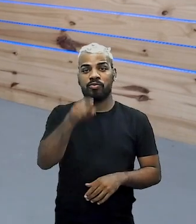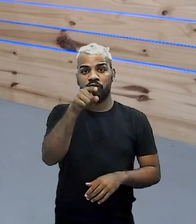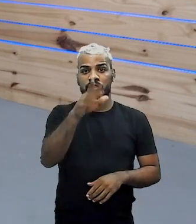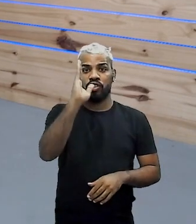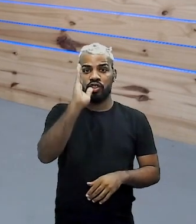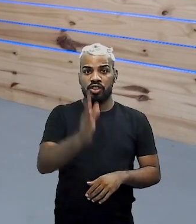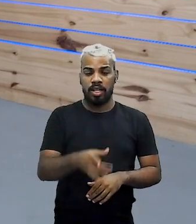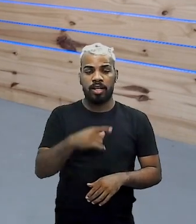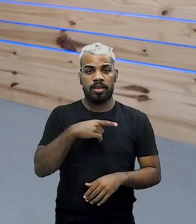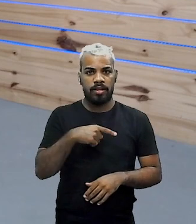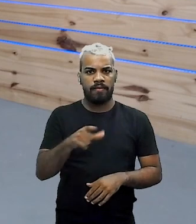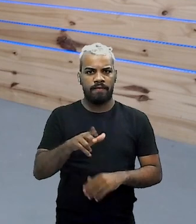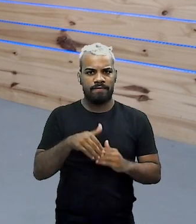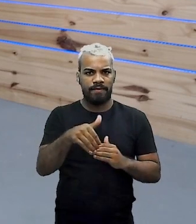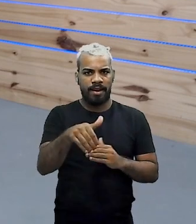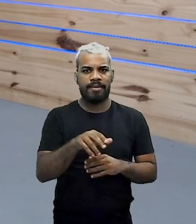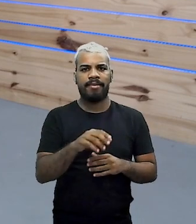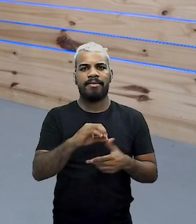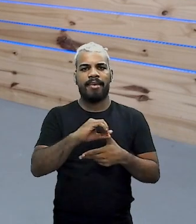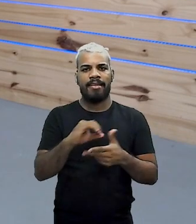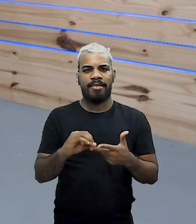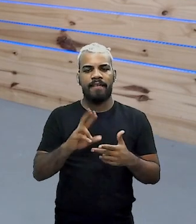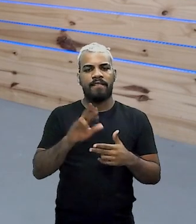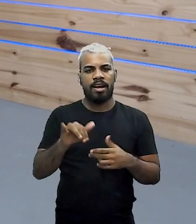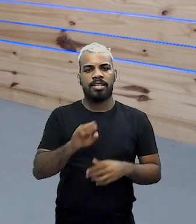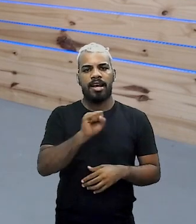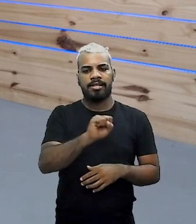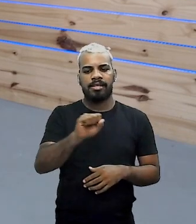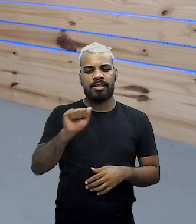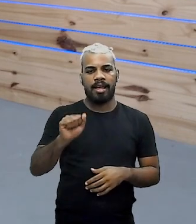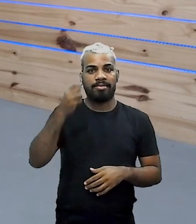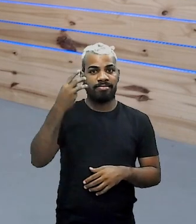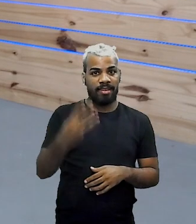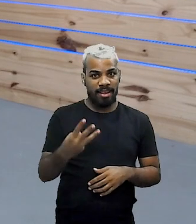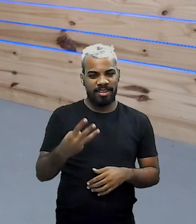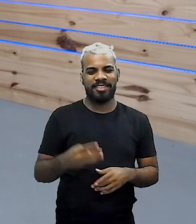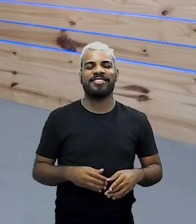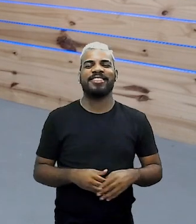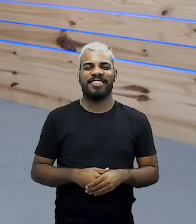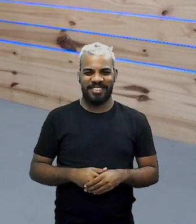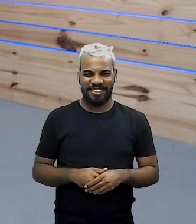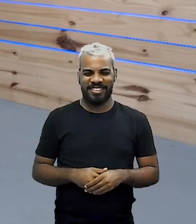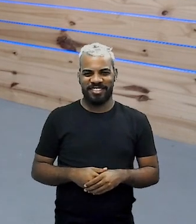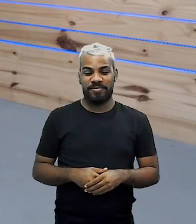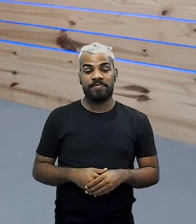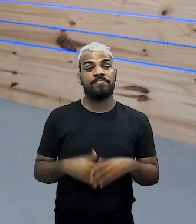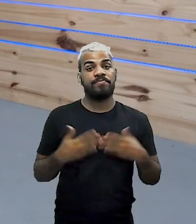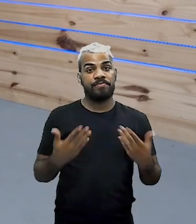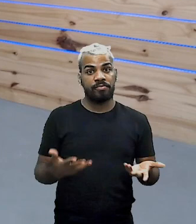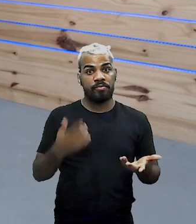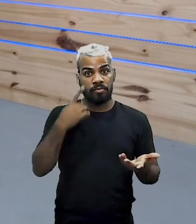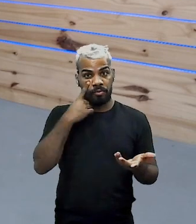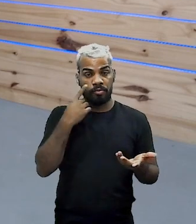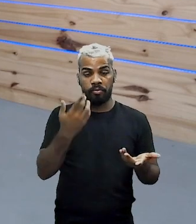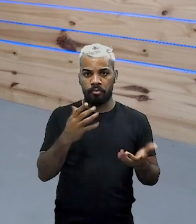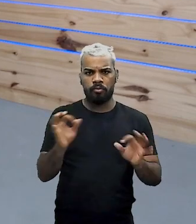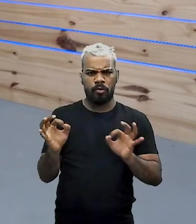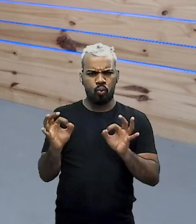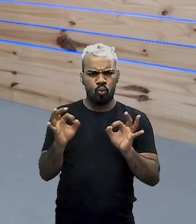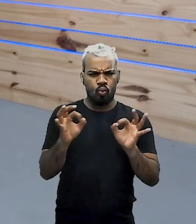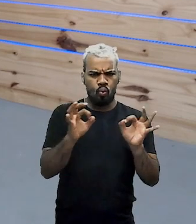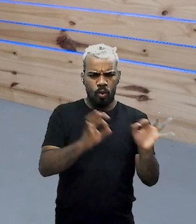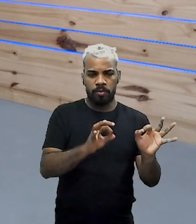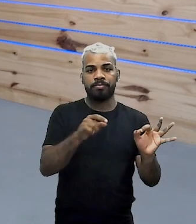ritmo de preparação para o Enem, o SSA 3, tá? Então, ó, siga firme e